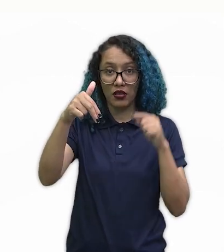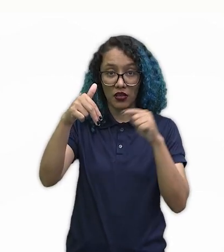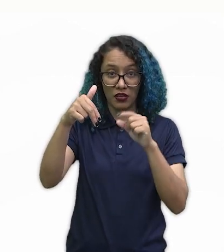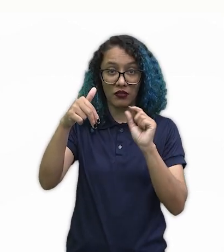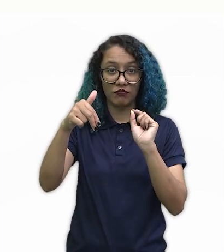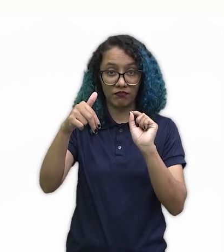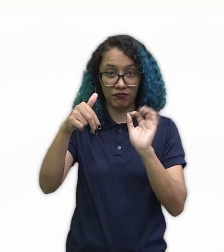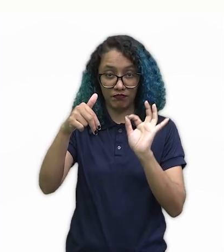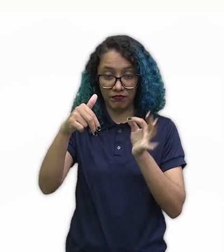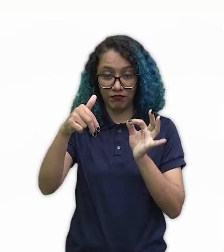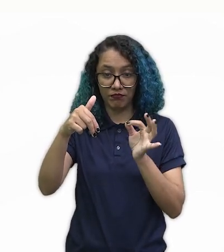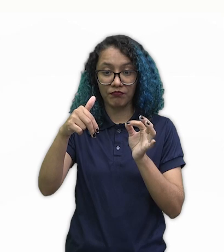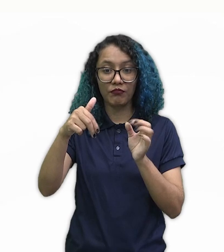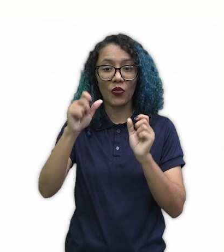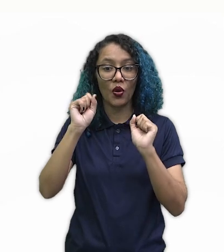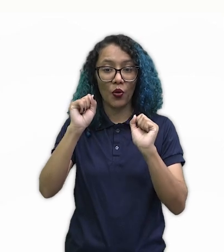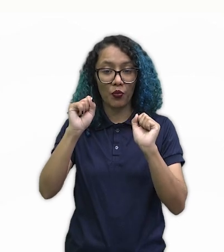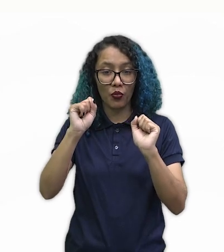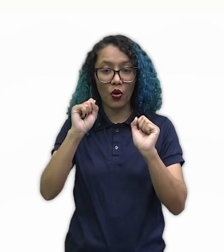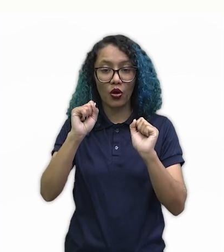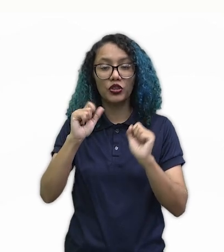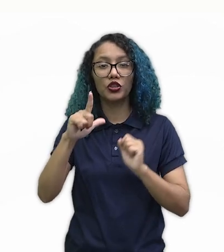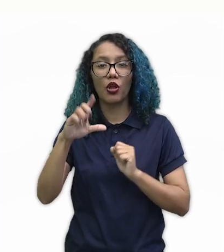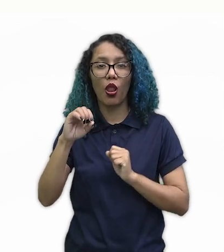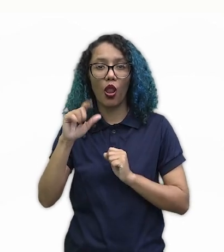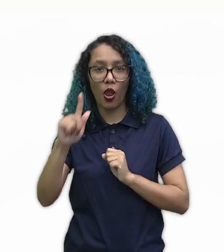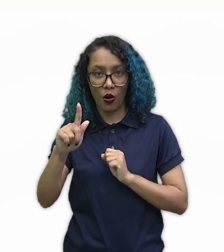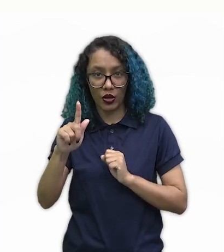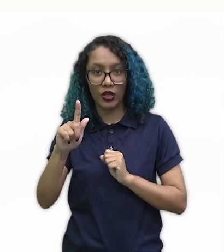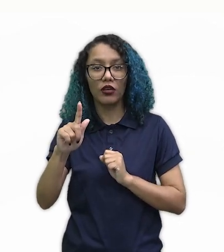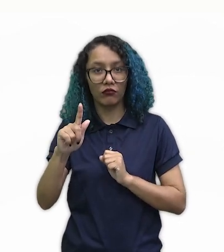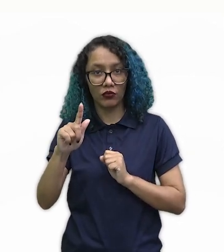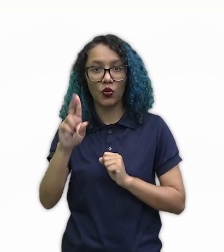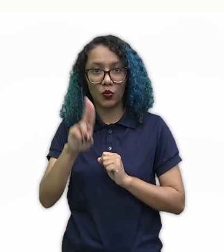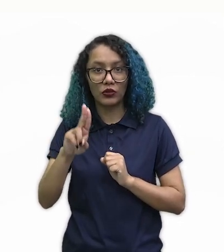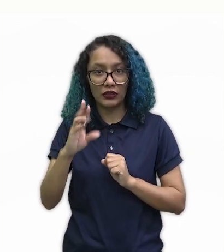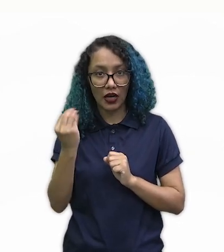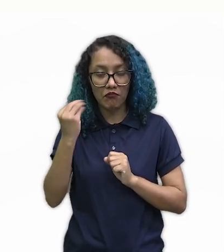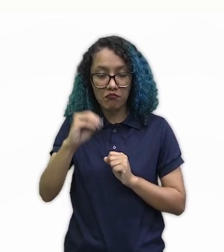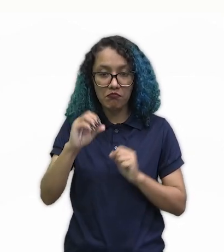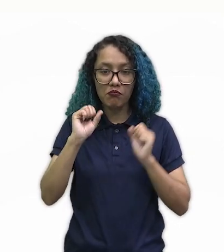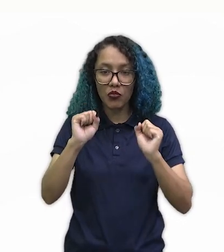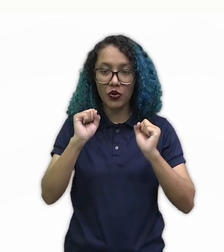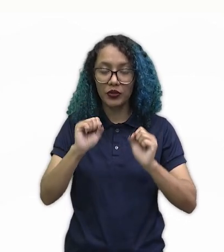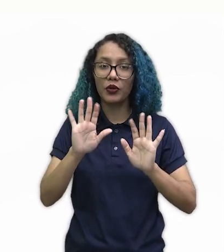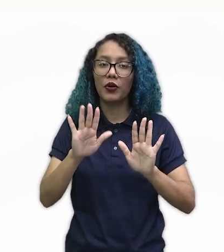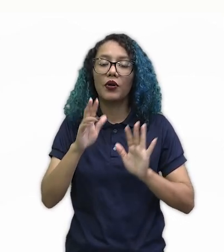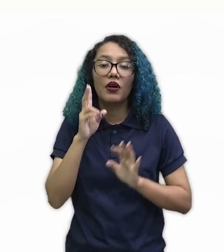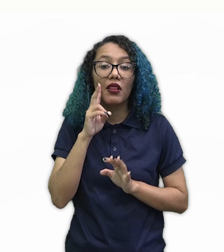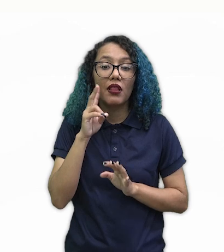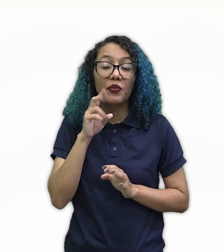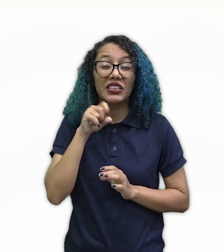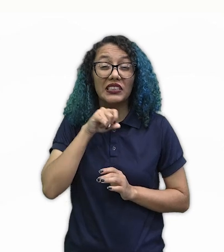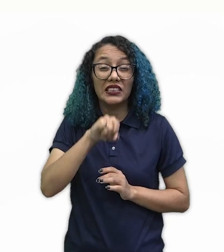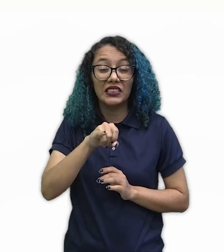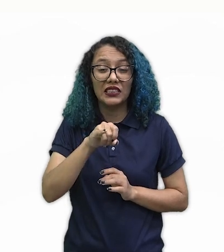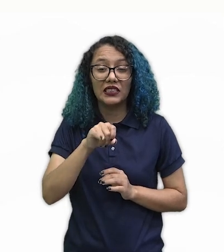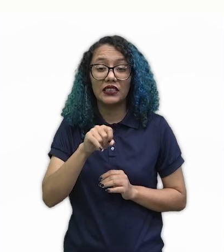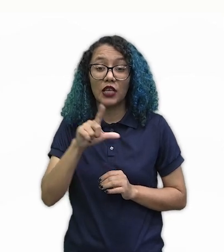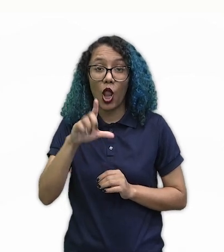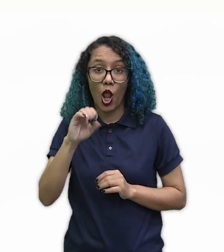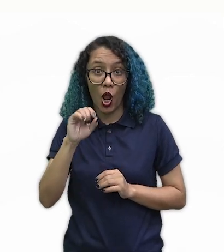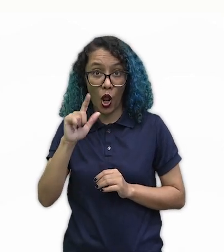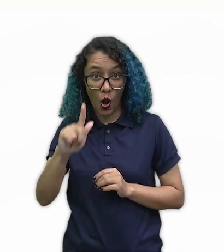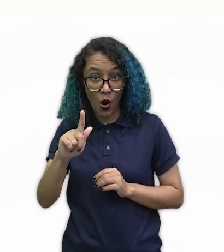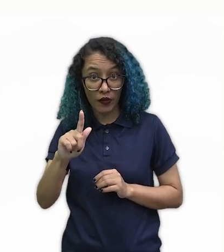utilizar justamente os logaritmos para resolver essa questão. Lembrando sempre que, se você vai usar